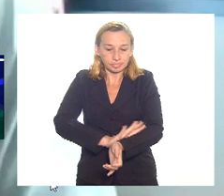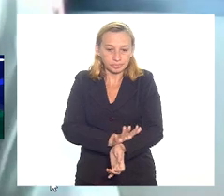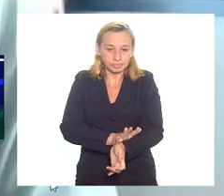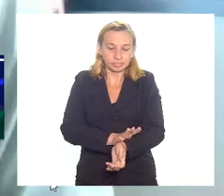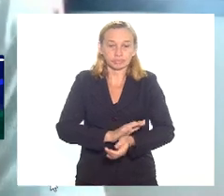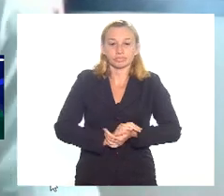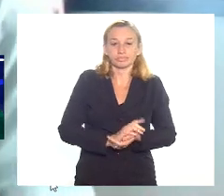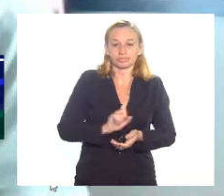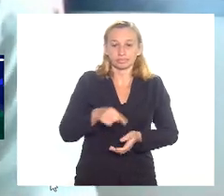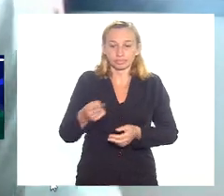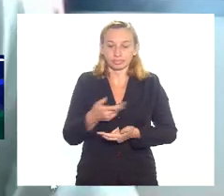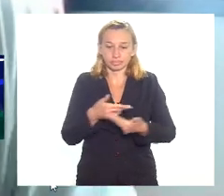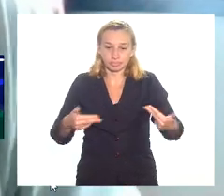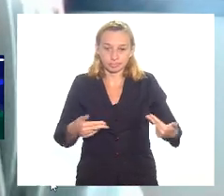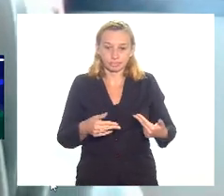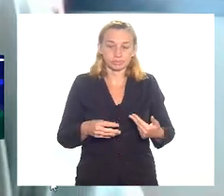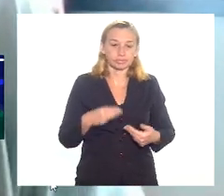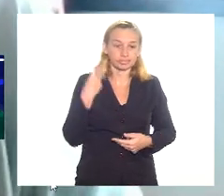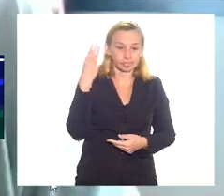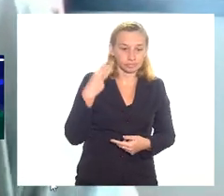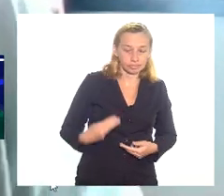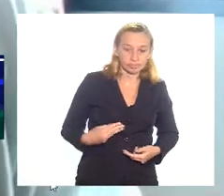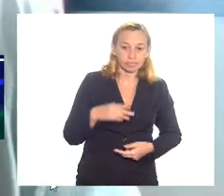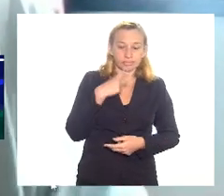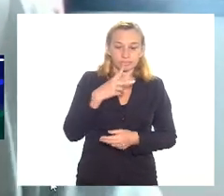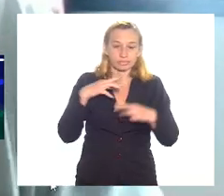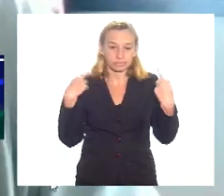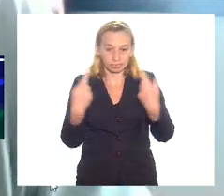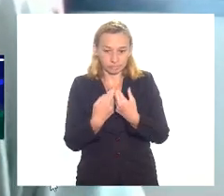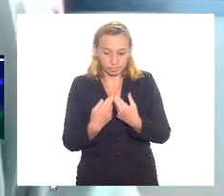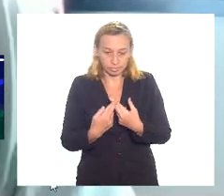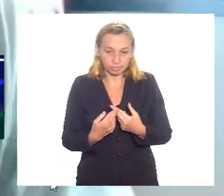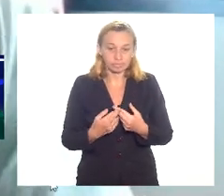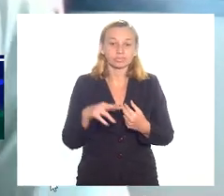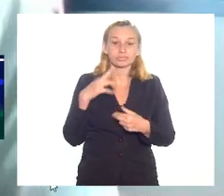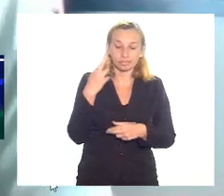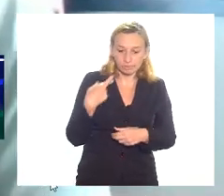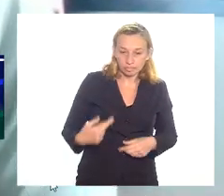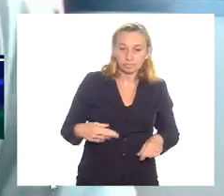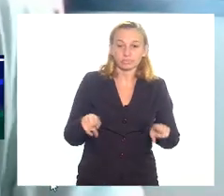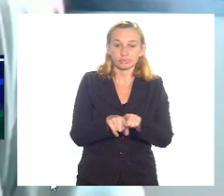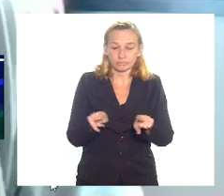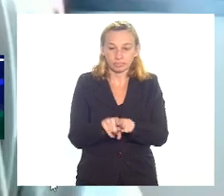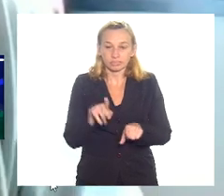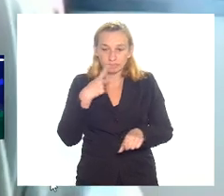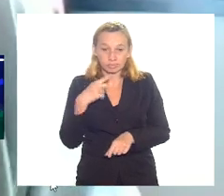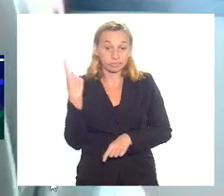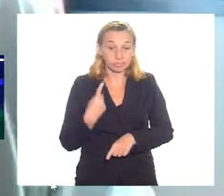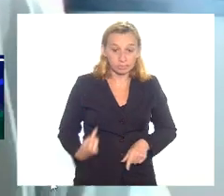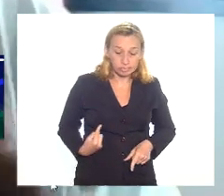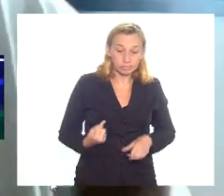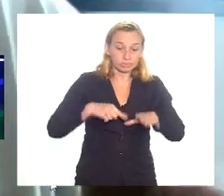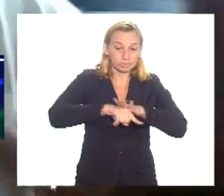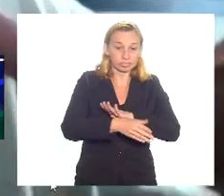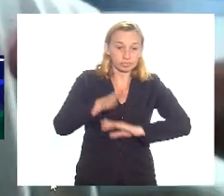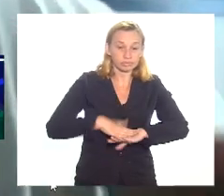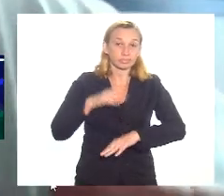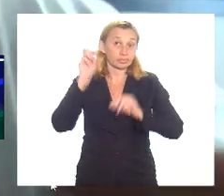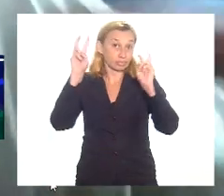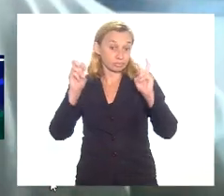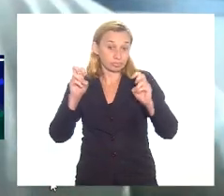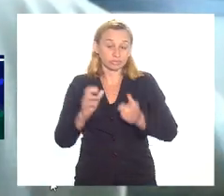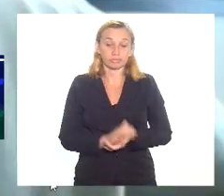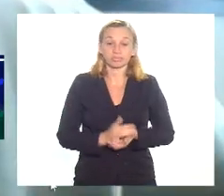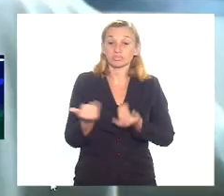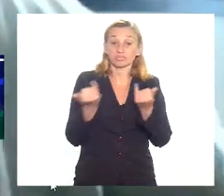a Marta disse, a Mônica falou na audiência, a Renata complementou, a Dani também aprofundou, não adianta